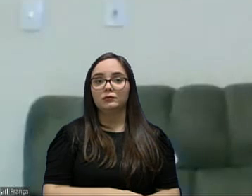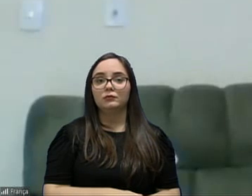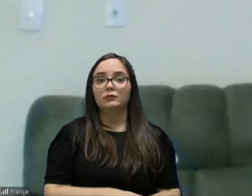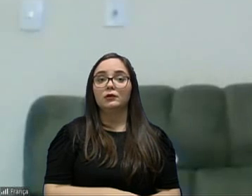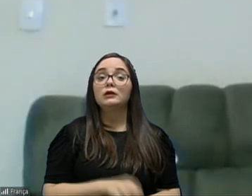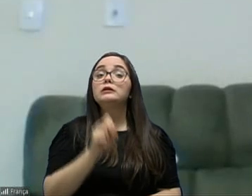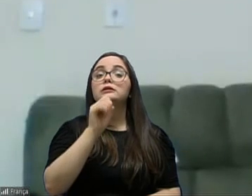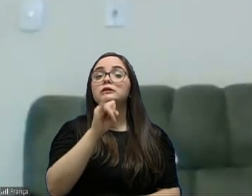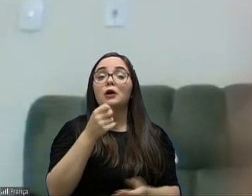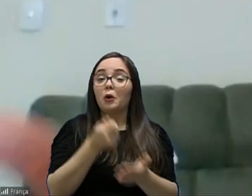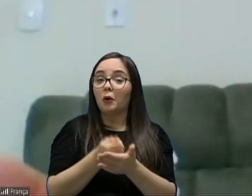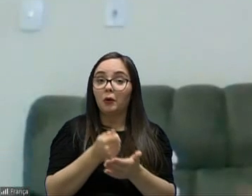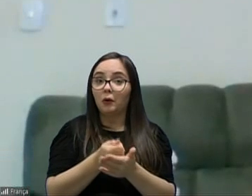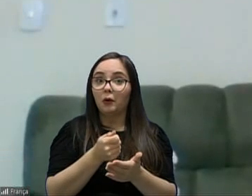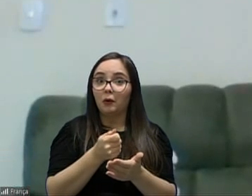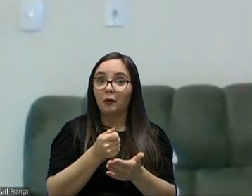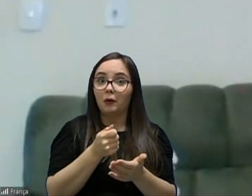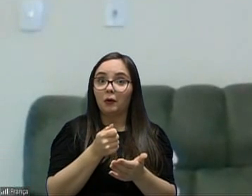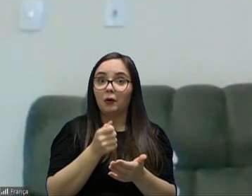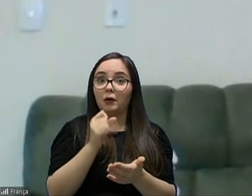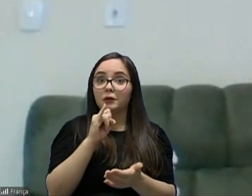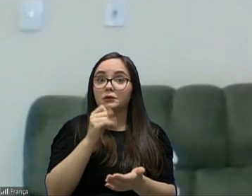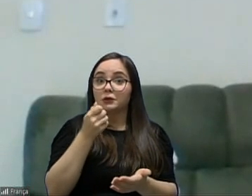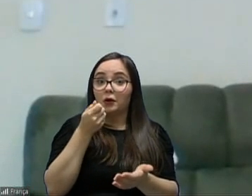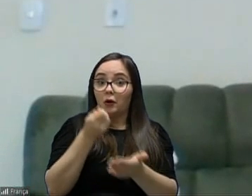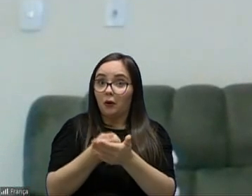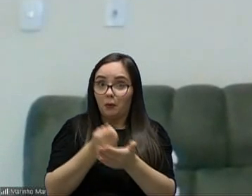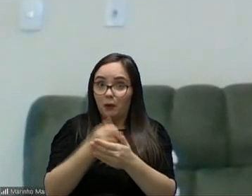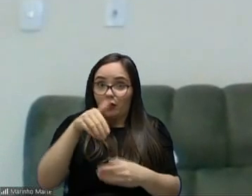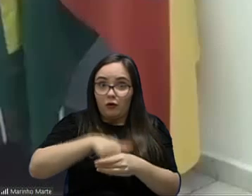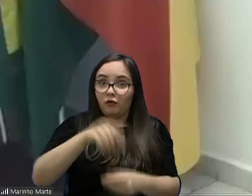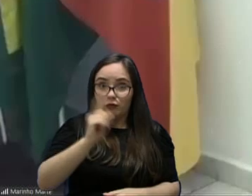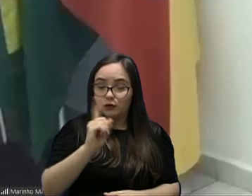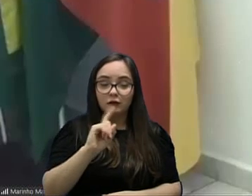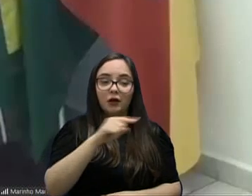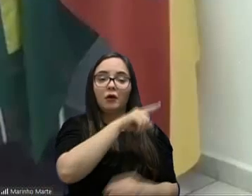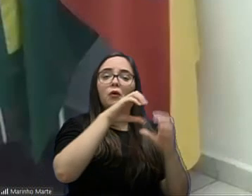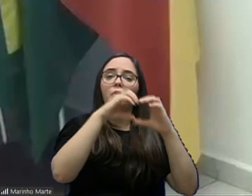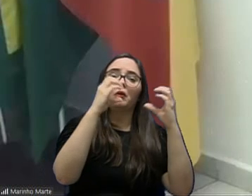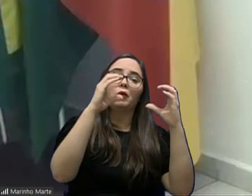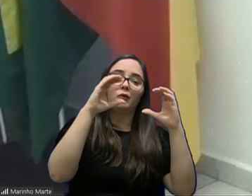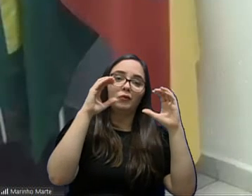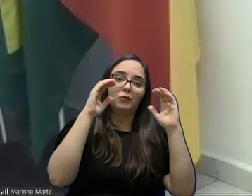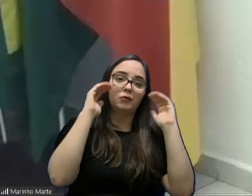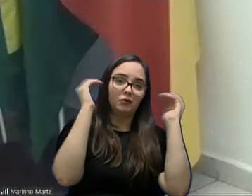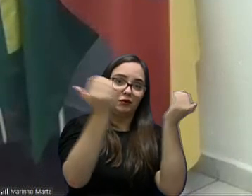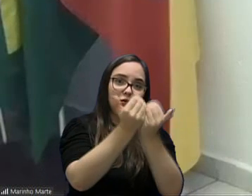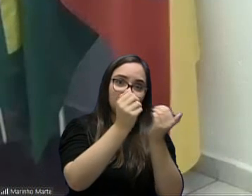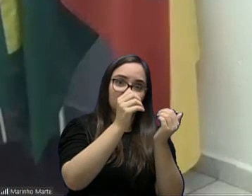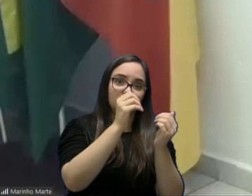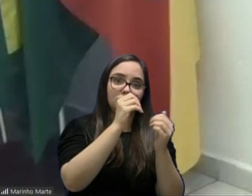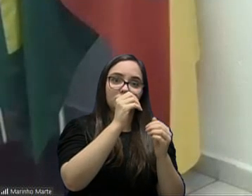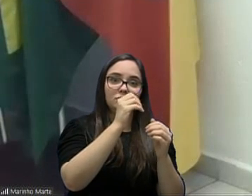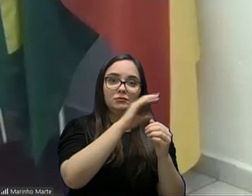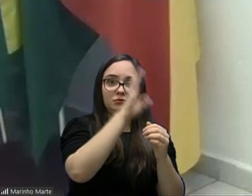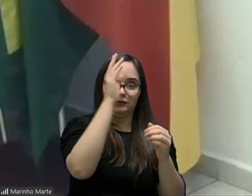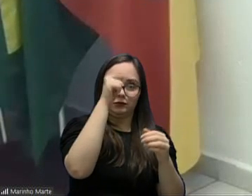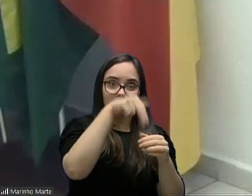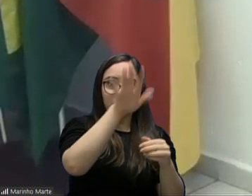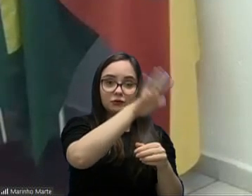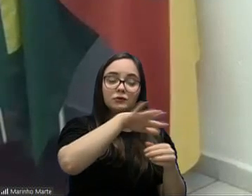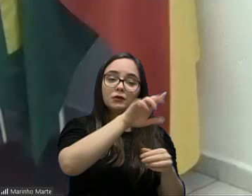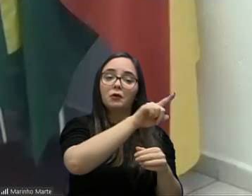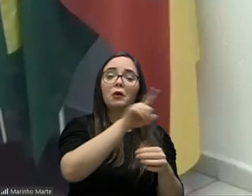Nacional tinha colocado obrigatório, não precisava passar pela Câmara. Se passa por aqui, nós temos direito em aprovar ou não. Pois é. Por isso que você precisar, pode fazer